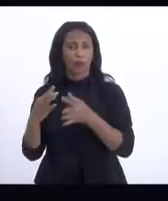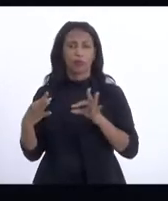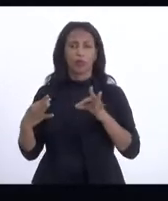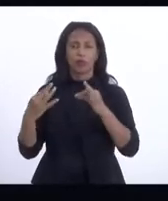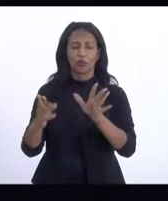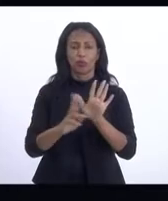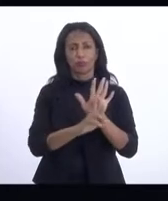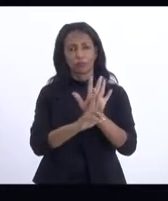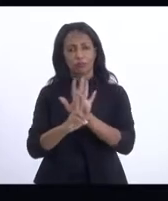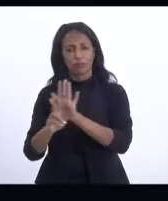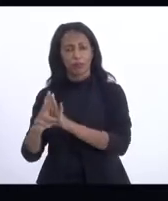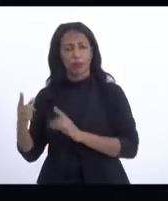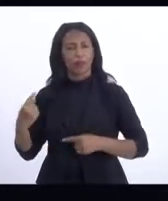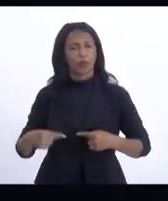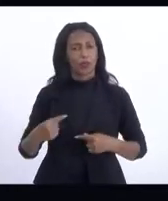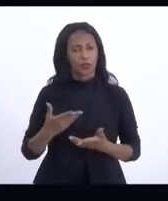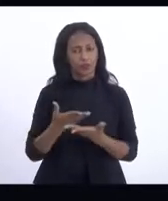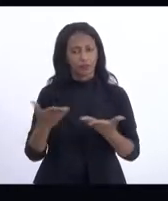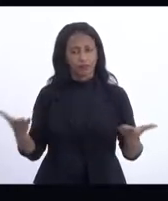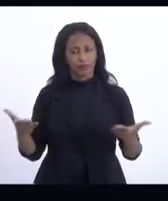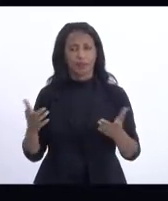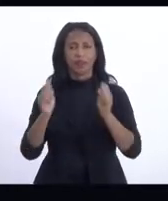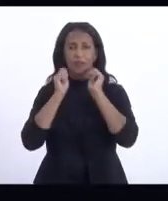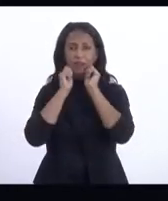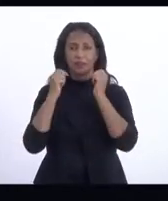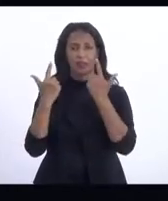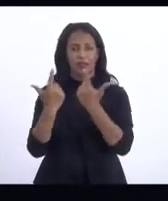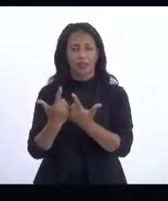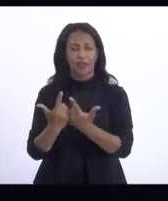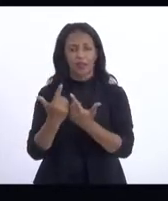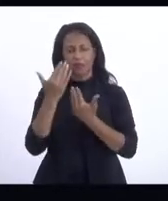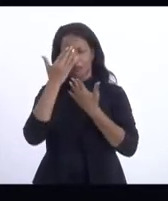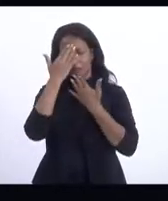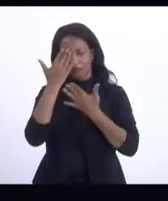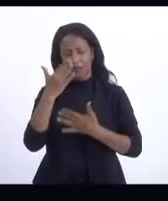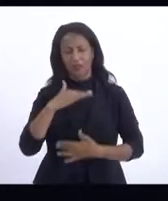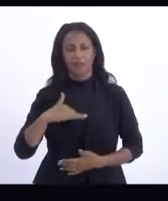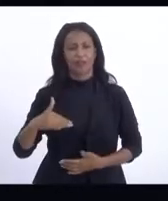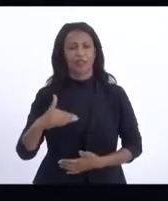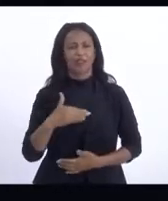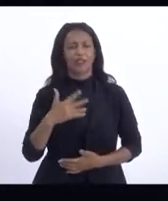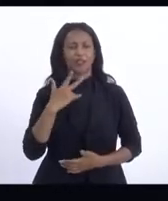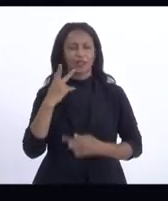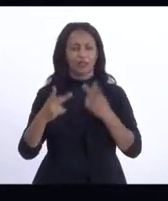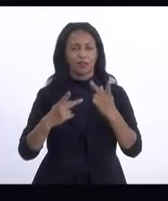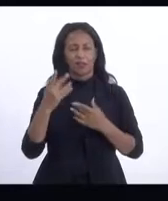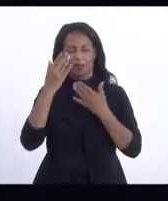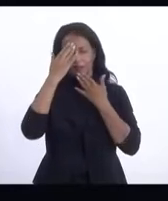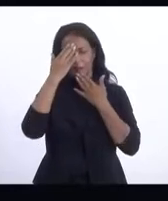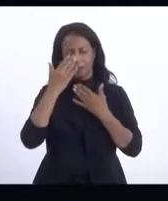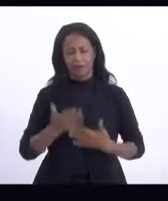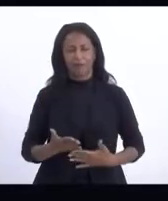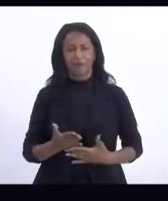as autoridades políticas presentes e da LERJ. Agradeço o espaço de fala. Muito obrigado.